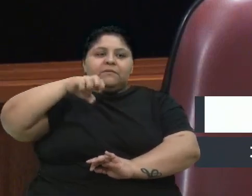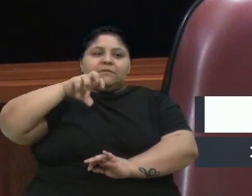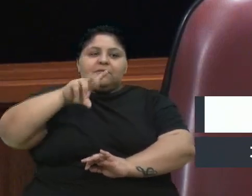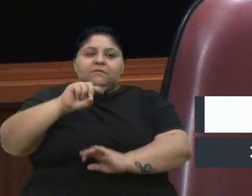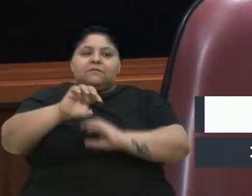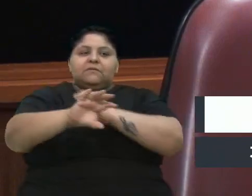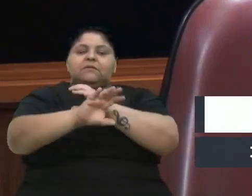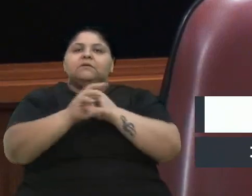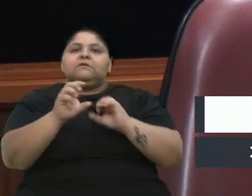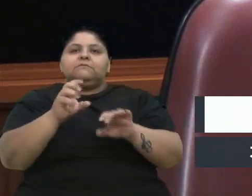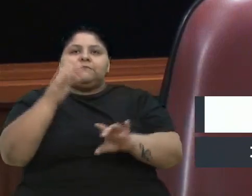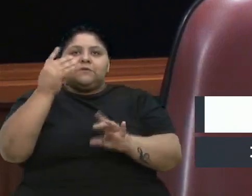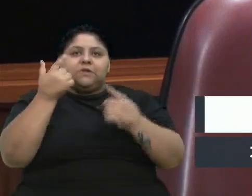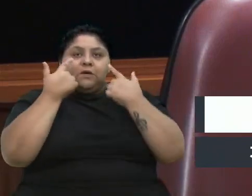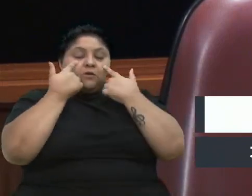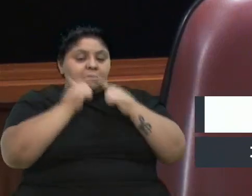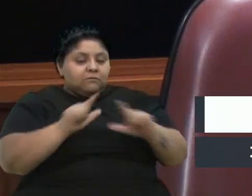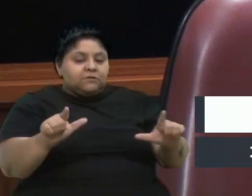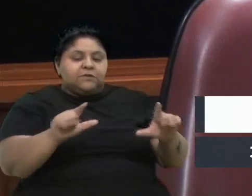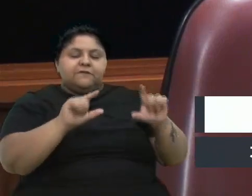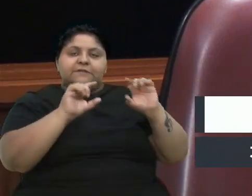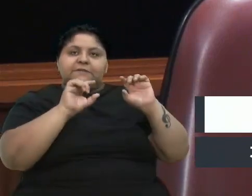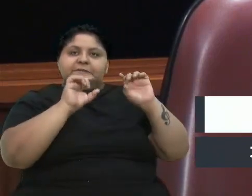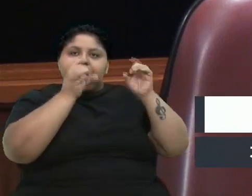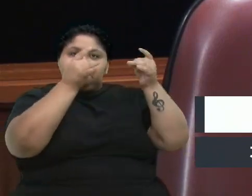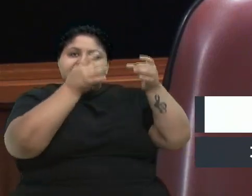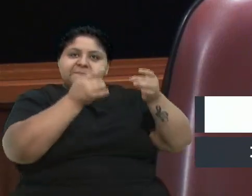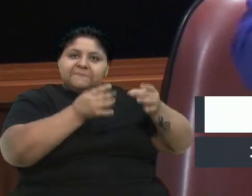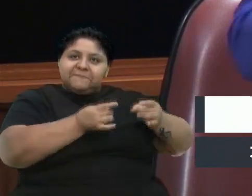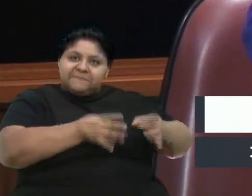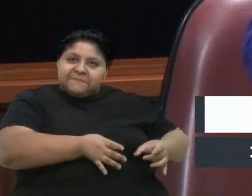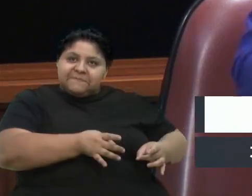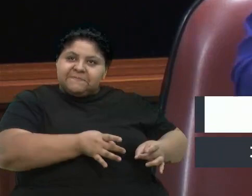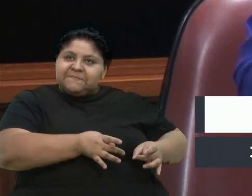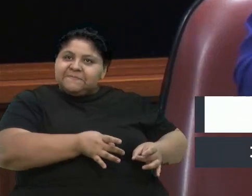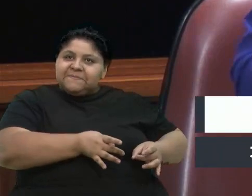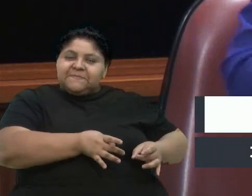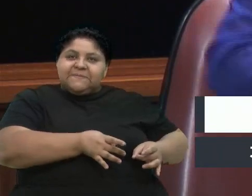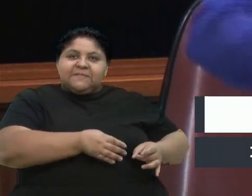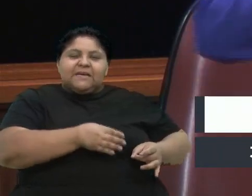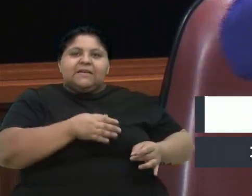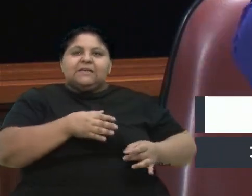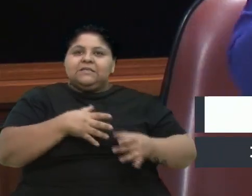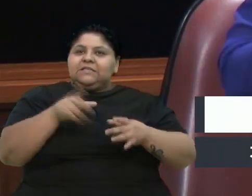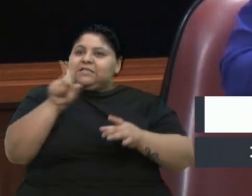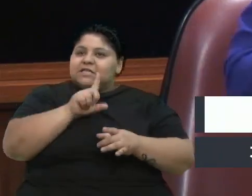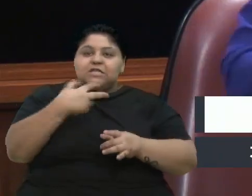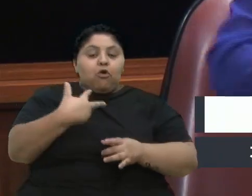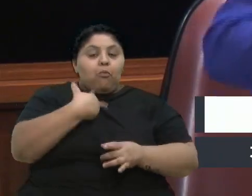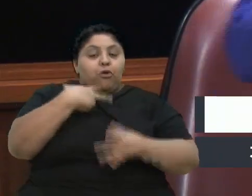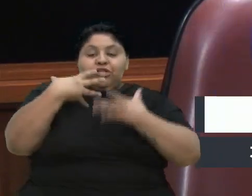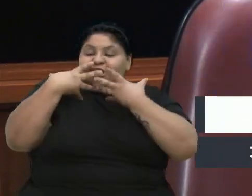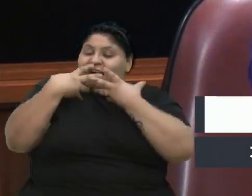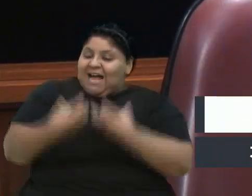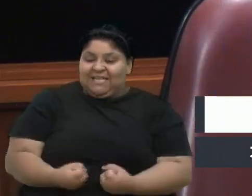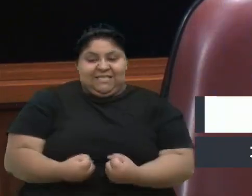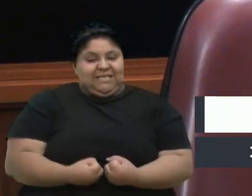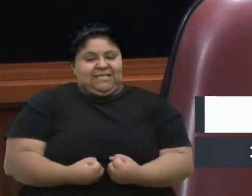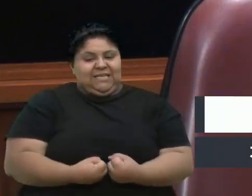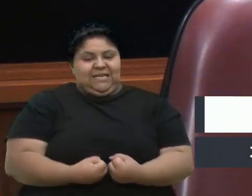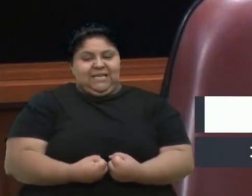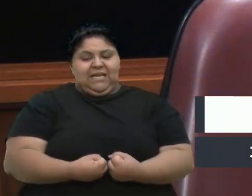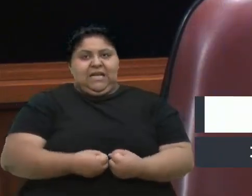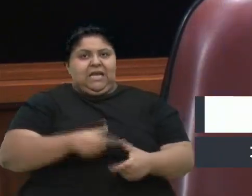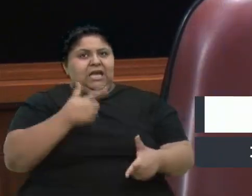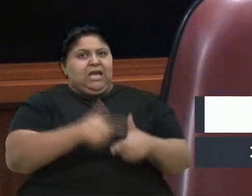especial para essa situação, porque é inadmissível o descaso que vem sendo feito,